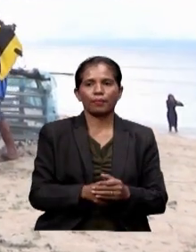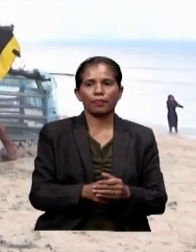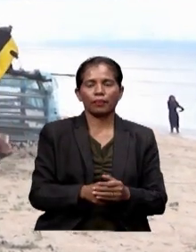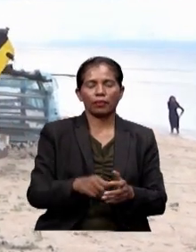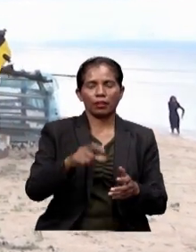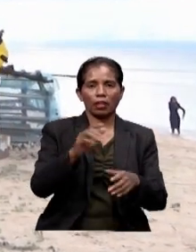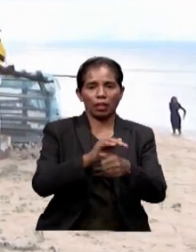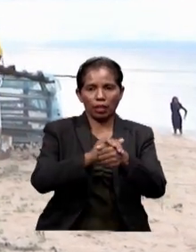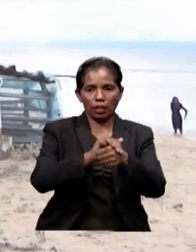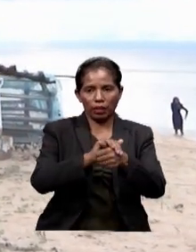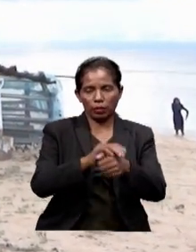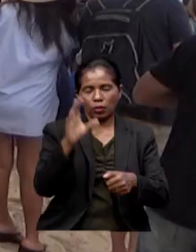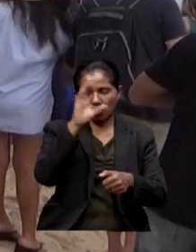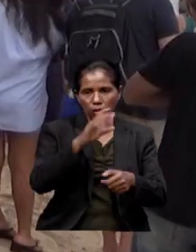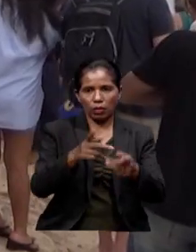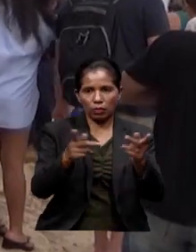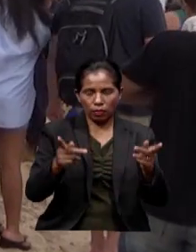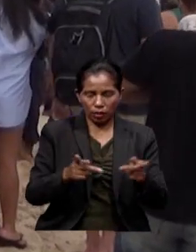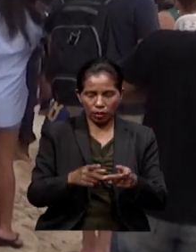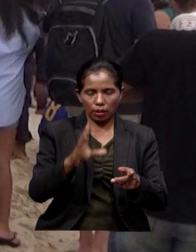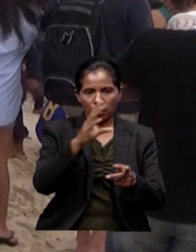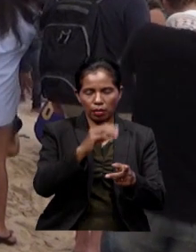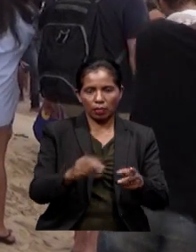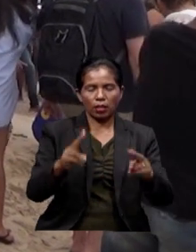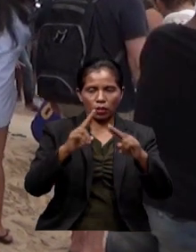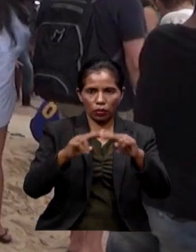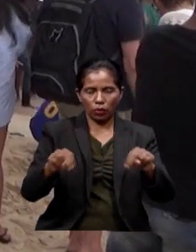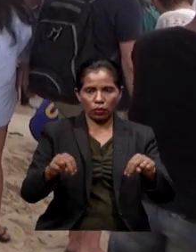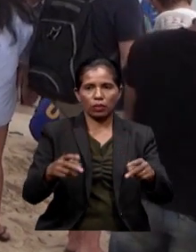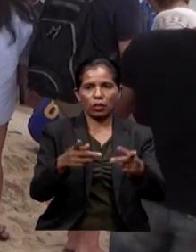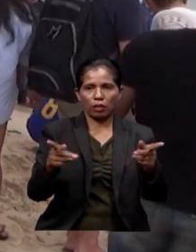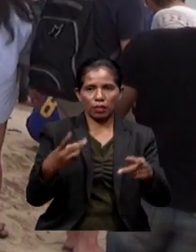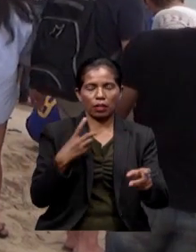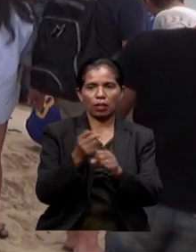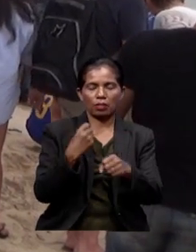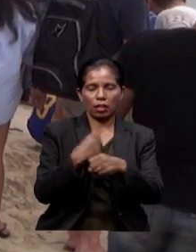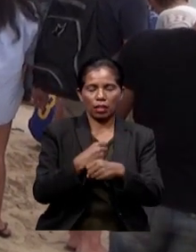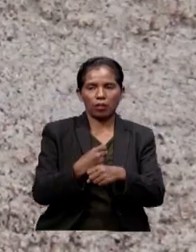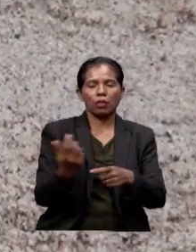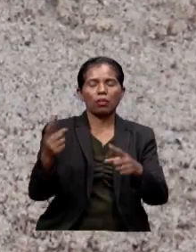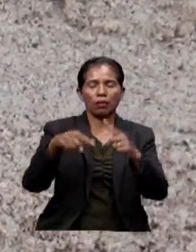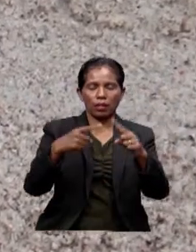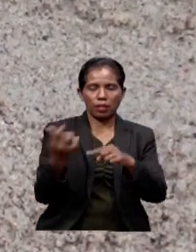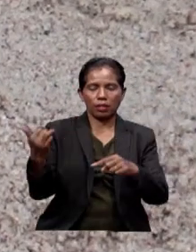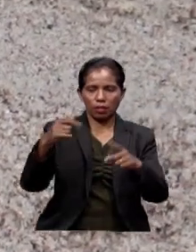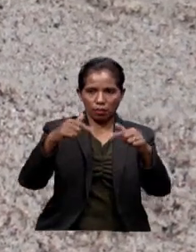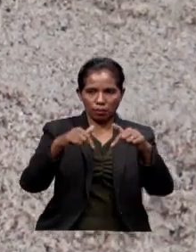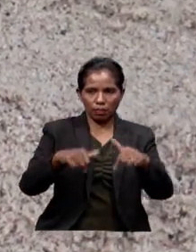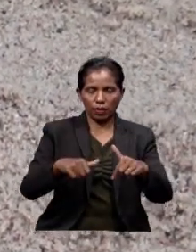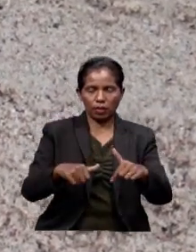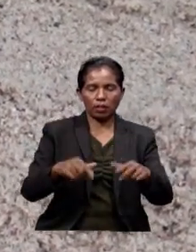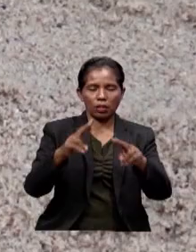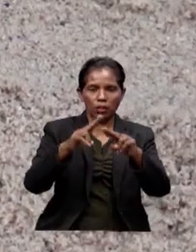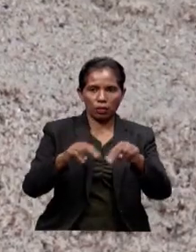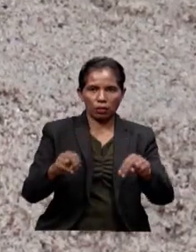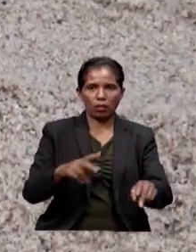Lenuk certamente identifica a fatinda e Lenuk mais tolum. Então, a minha fatinda é a minha ser mais tolum. Então, a fatinda é dividida